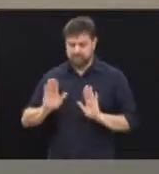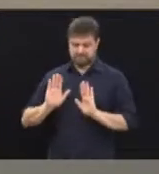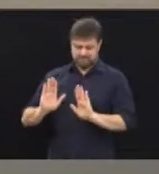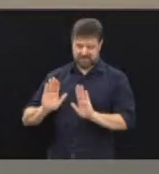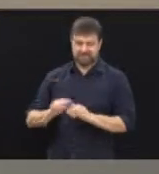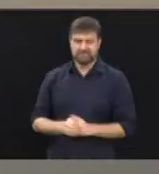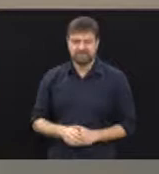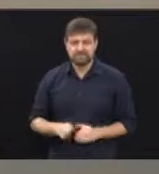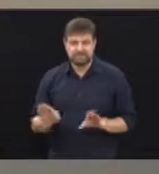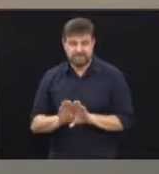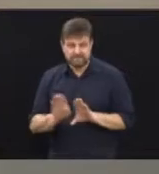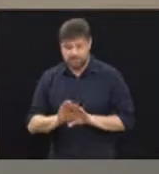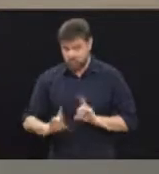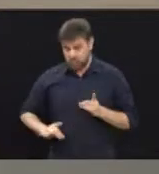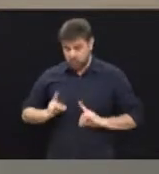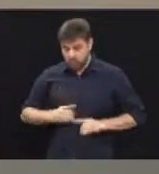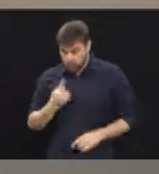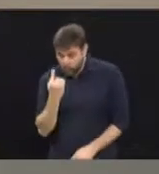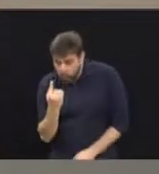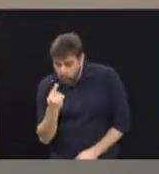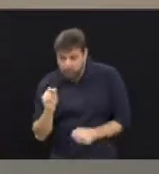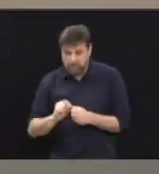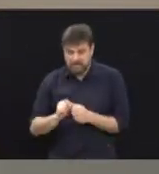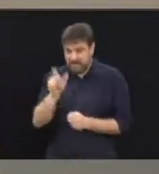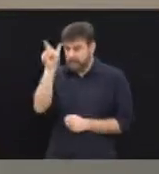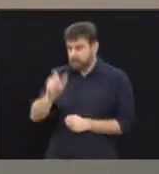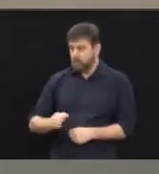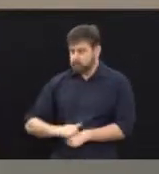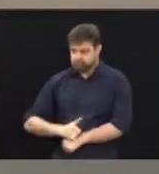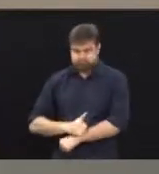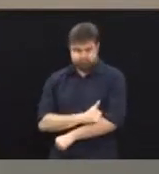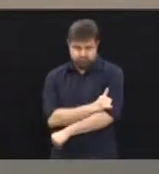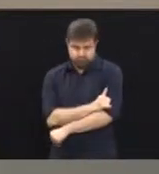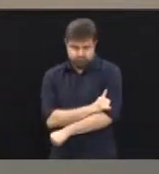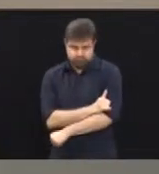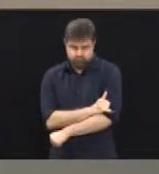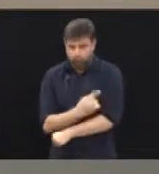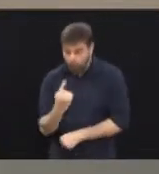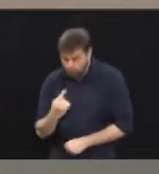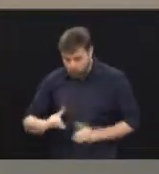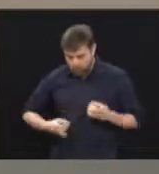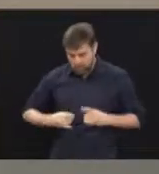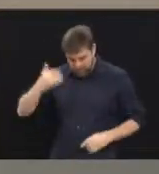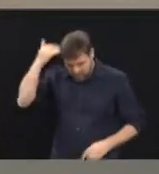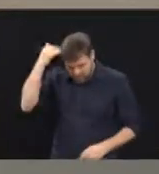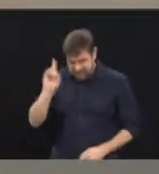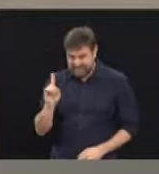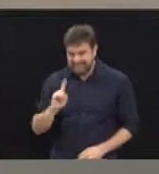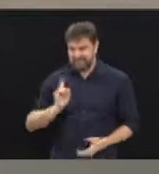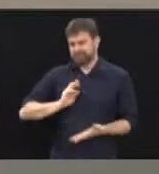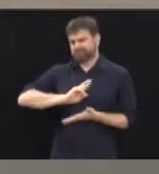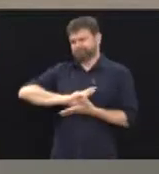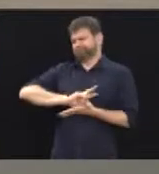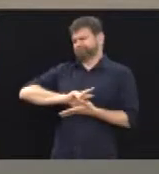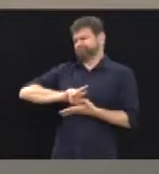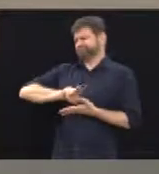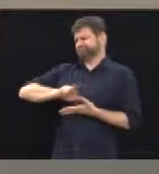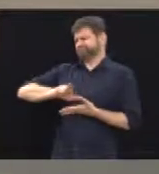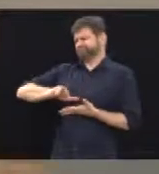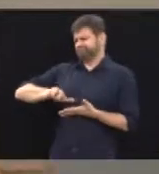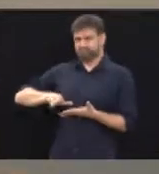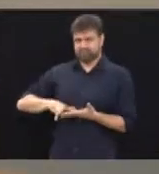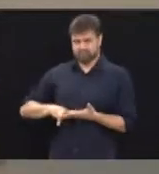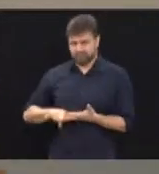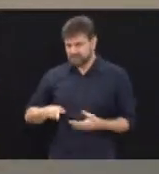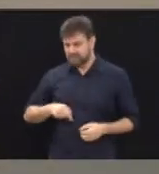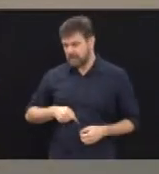e também não é só esse hormônio que causou a obesidade. Tá. Né? Então são vários fatores. Então não é só ele